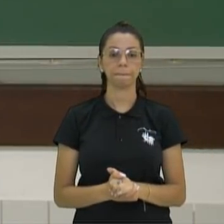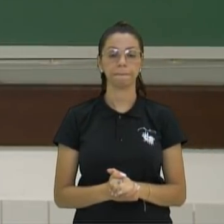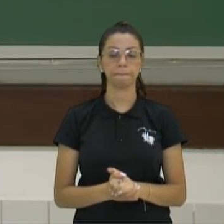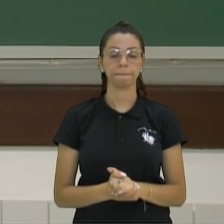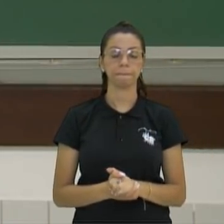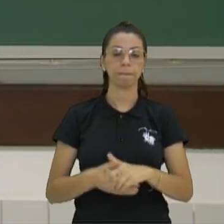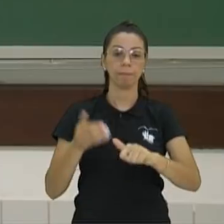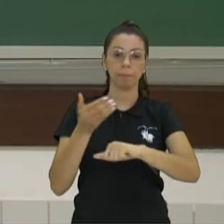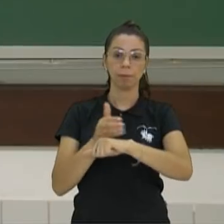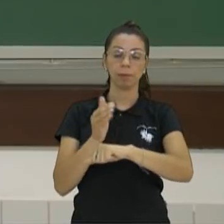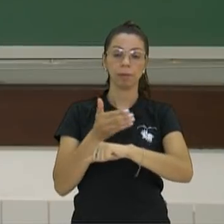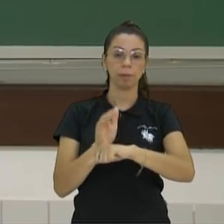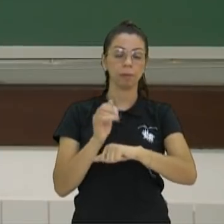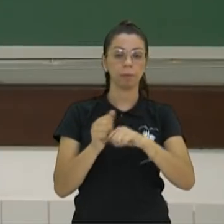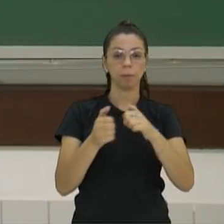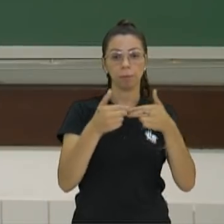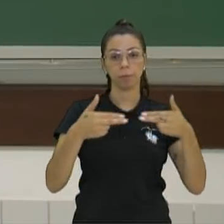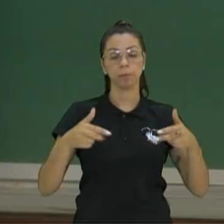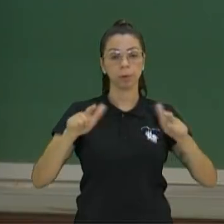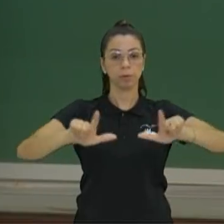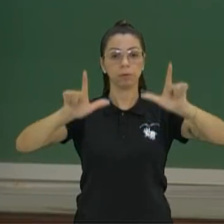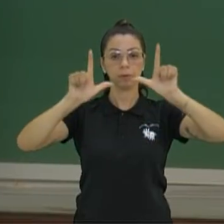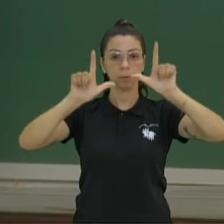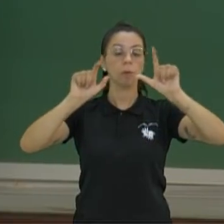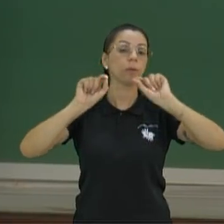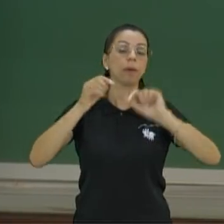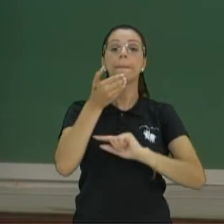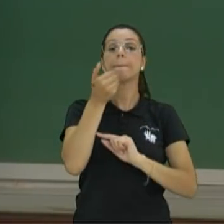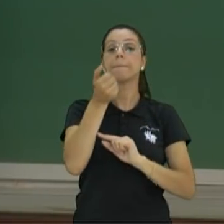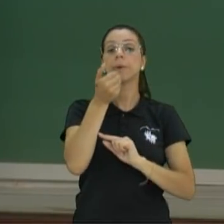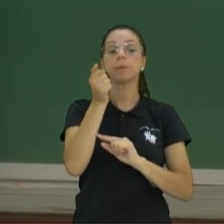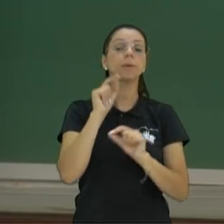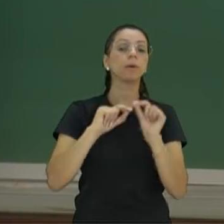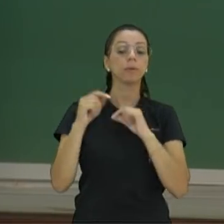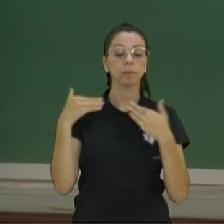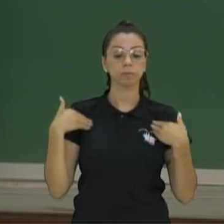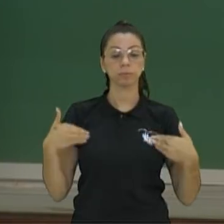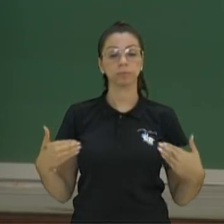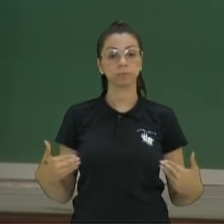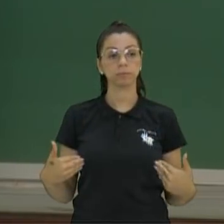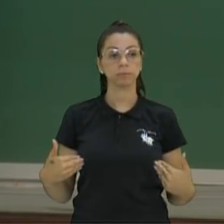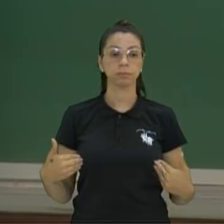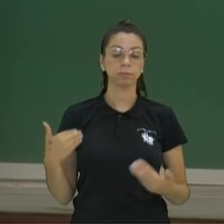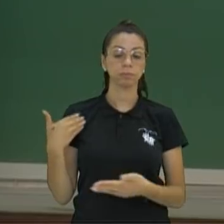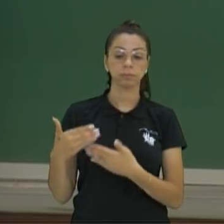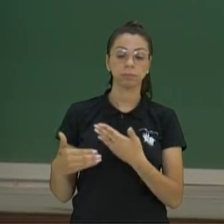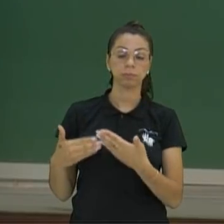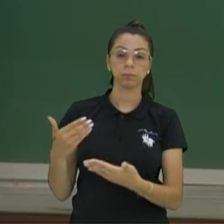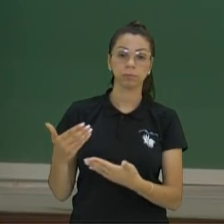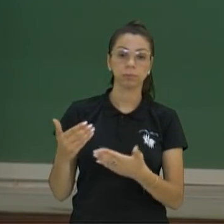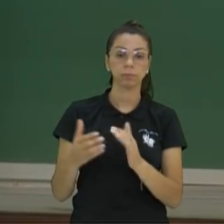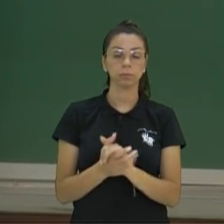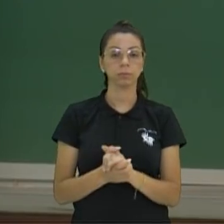Praticar atividades ou esporte de aventura, o que melhora, o que desenvolve na gente? Desenvolve o senso